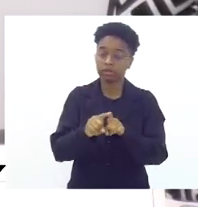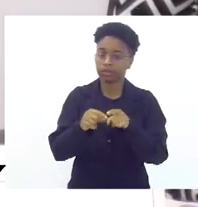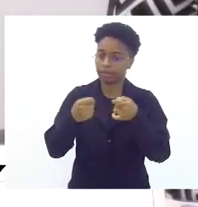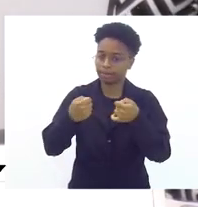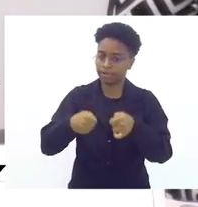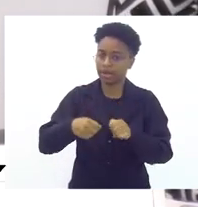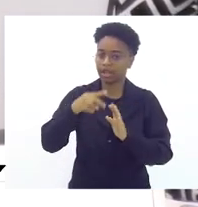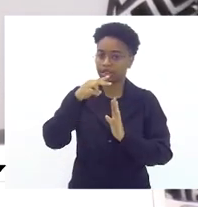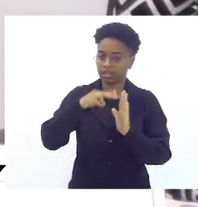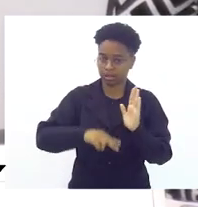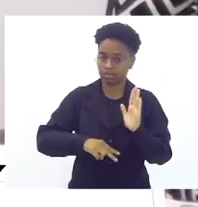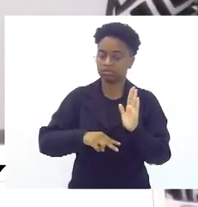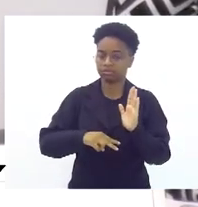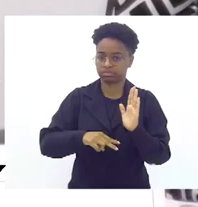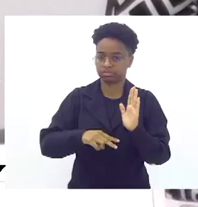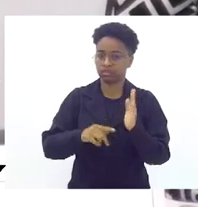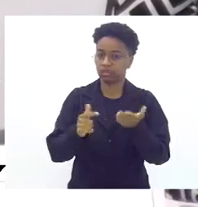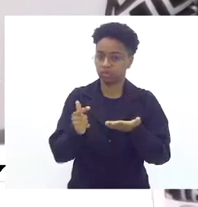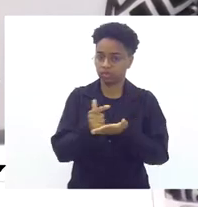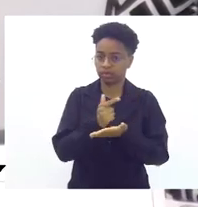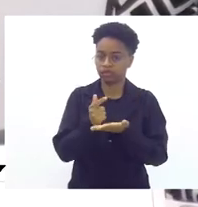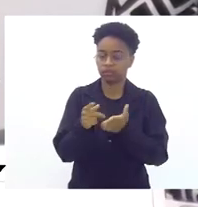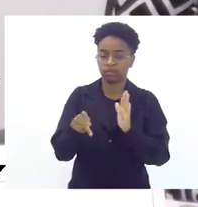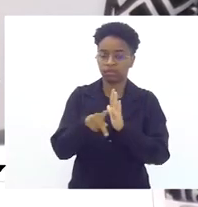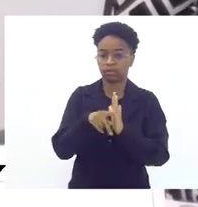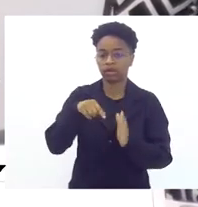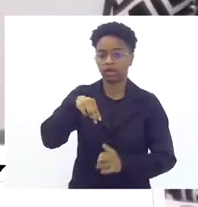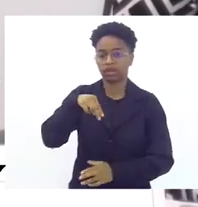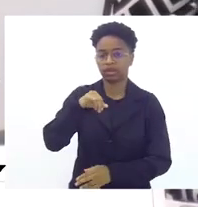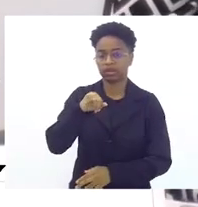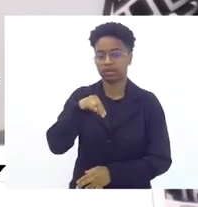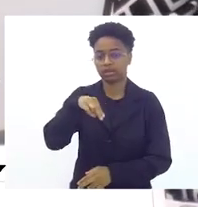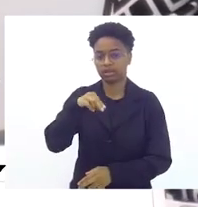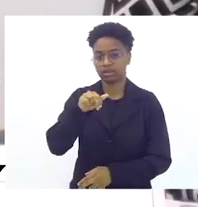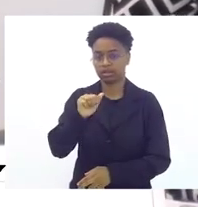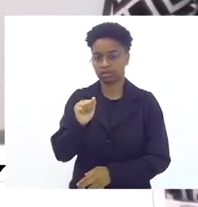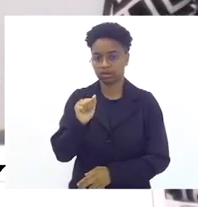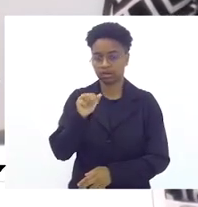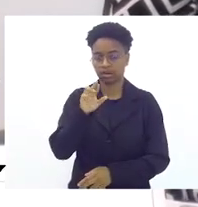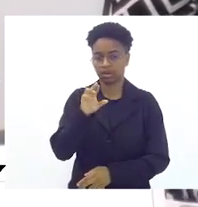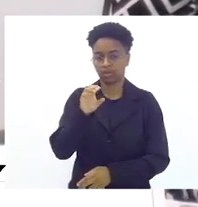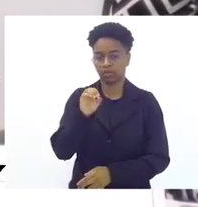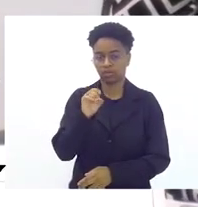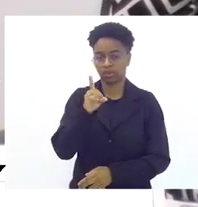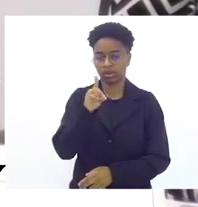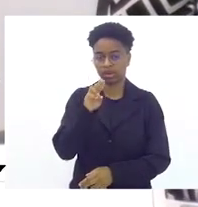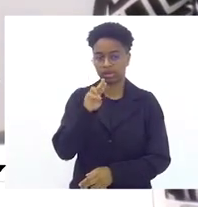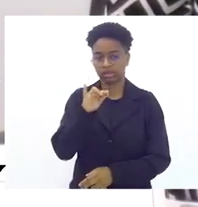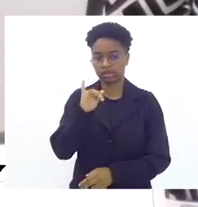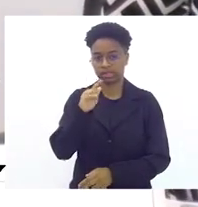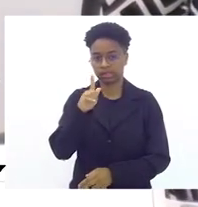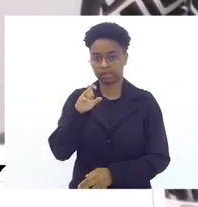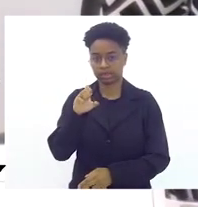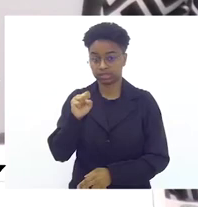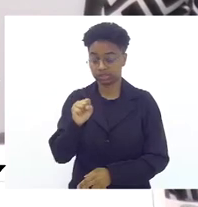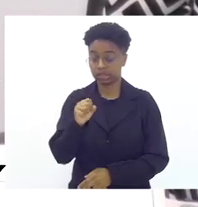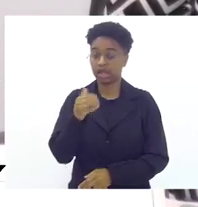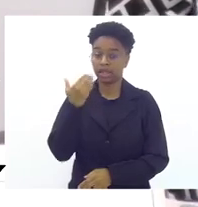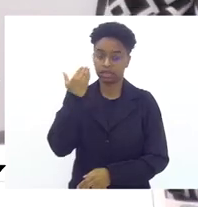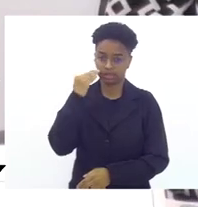o livro de Nina Rodrigues vai entender boa parte